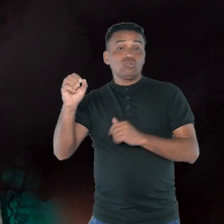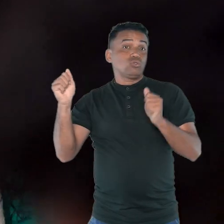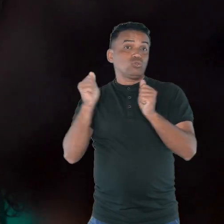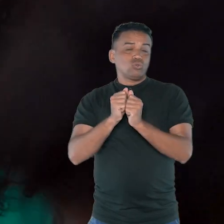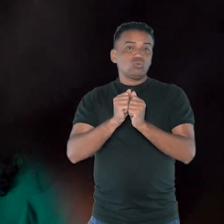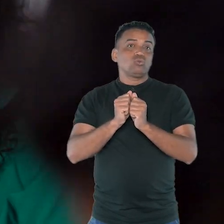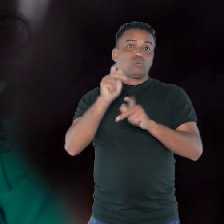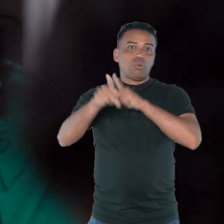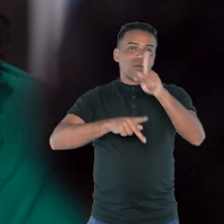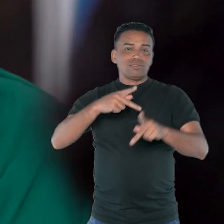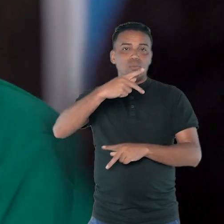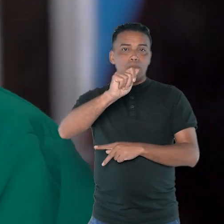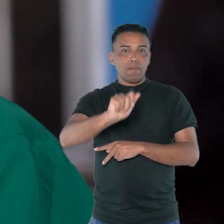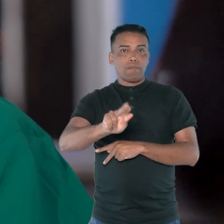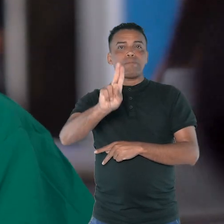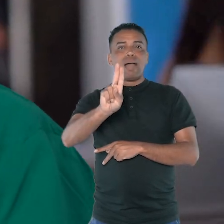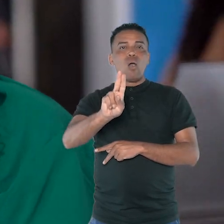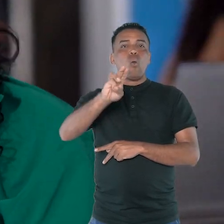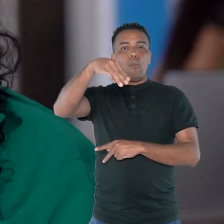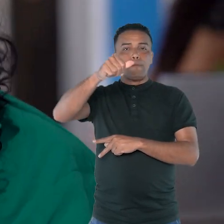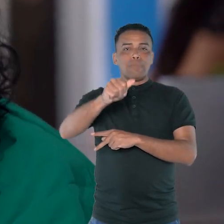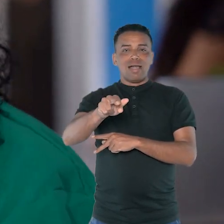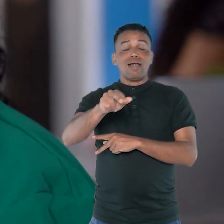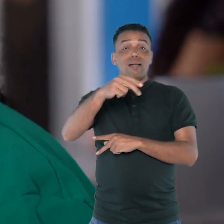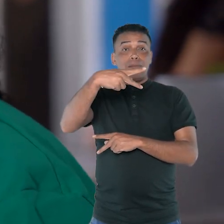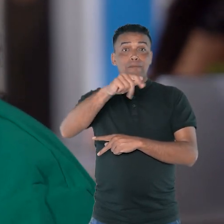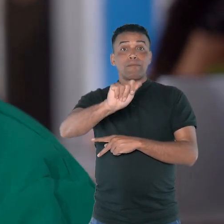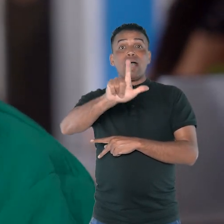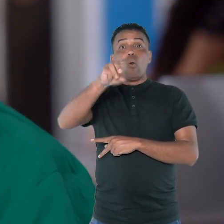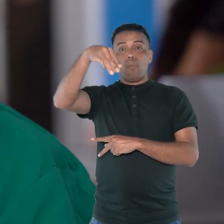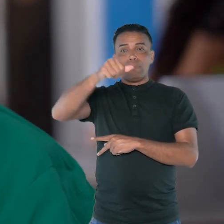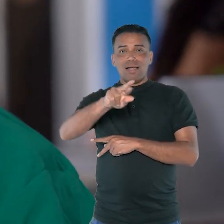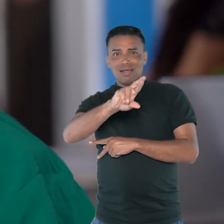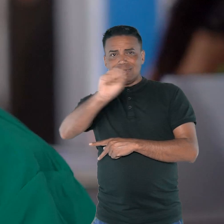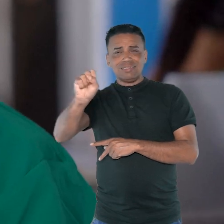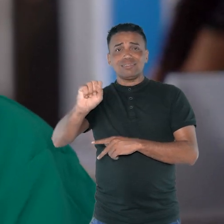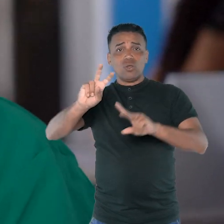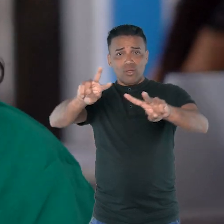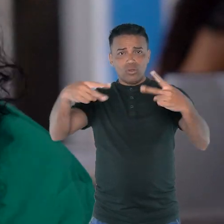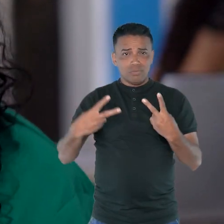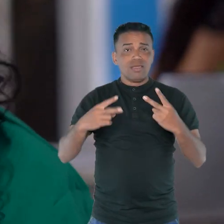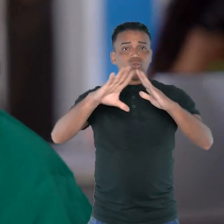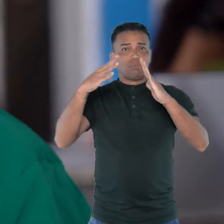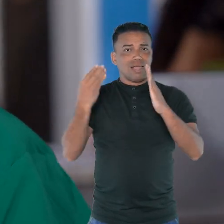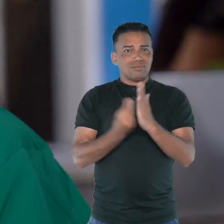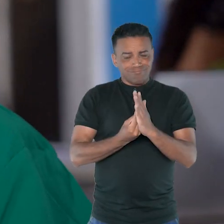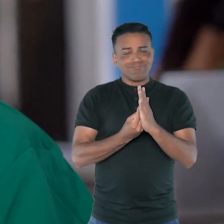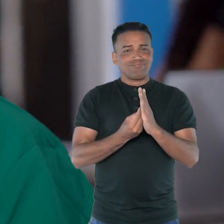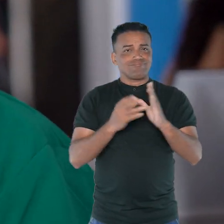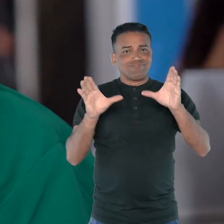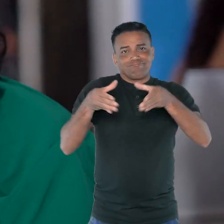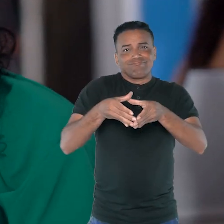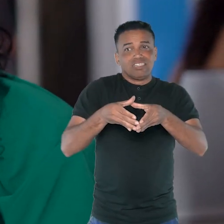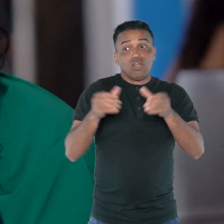Negra, começaram o processo de autorreconhecimento das comunidades quilombolas no Brasil. Eu estava lá junto com